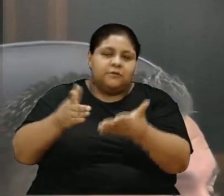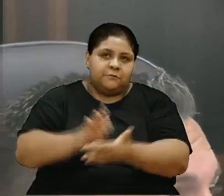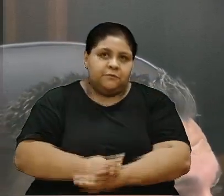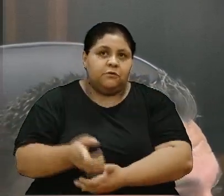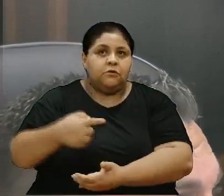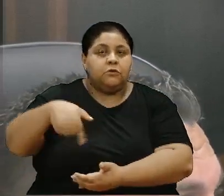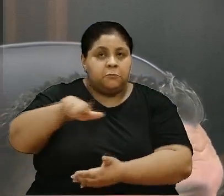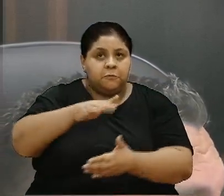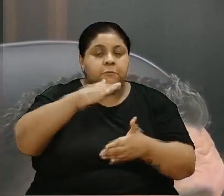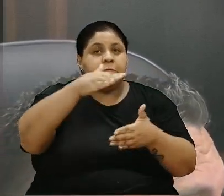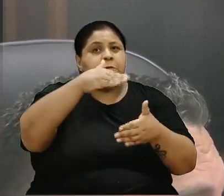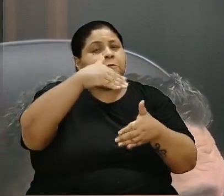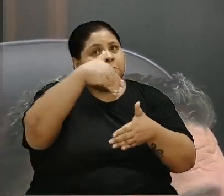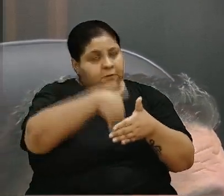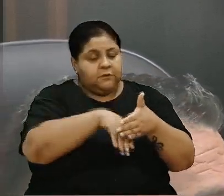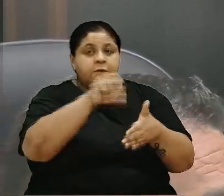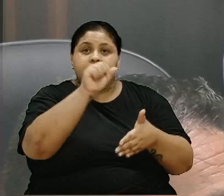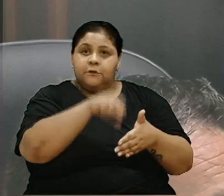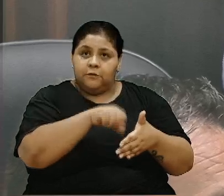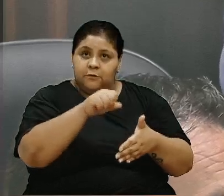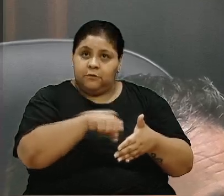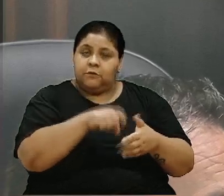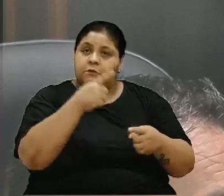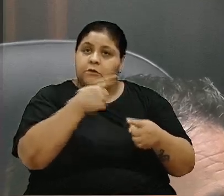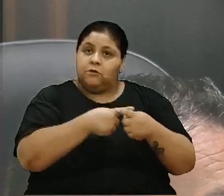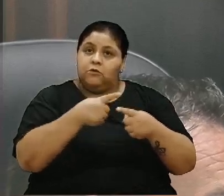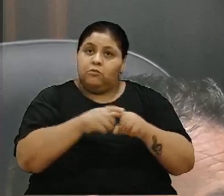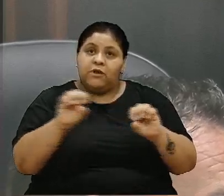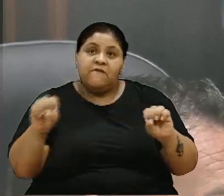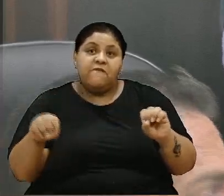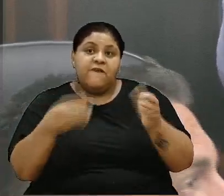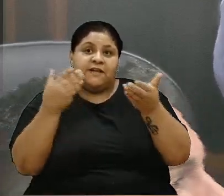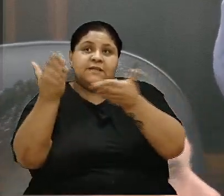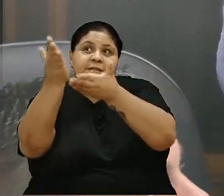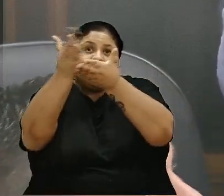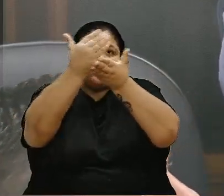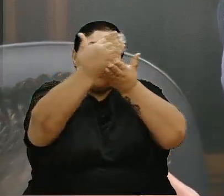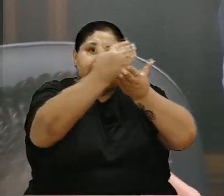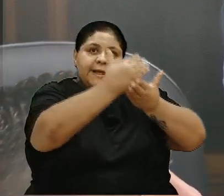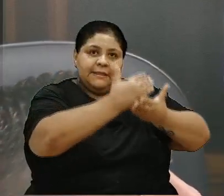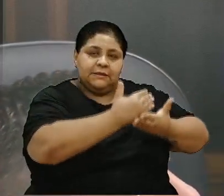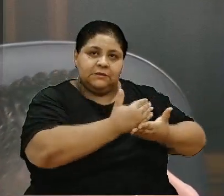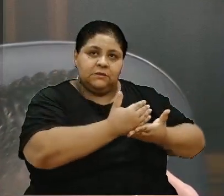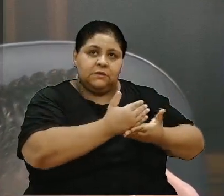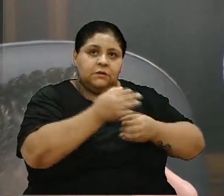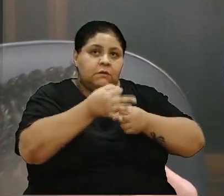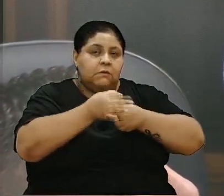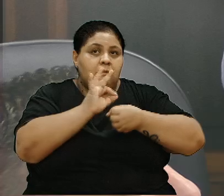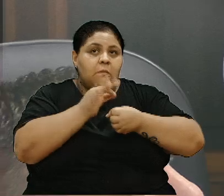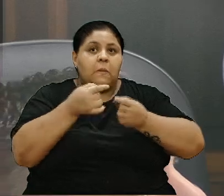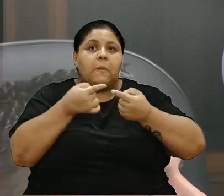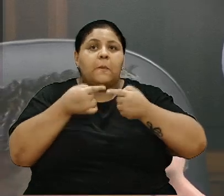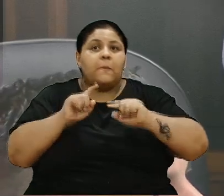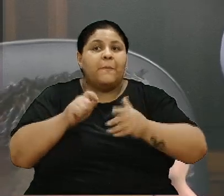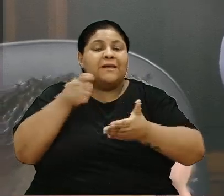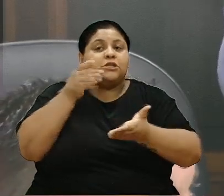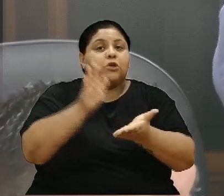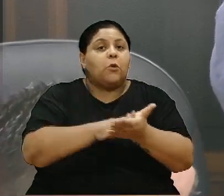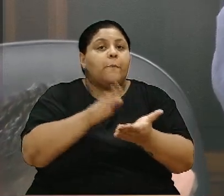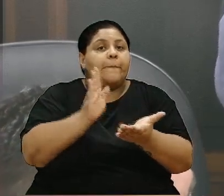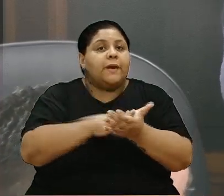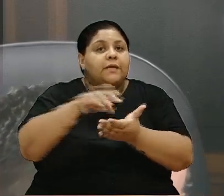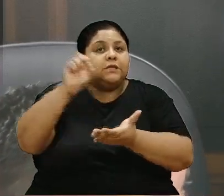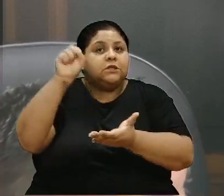nós votaremos favoráveis por conta da Festa das Colheitas, mas estaremos cobrando, sim,